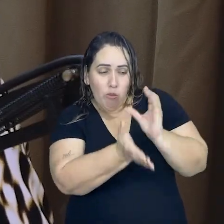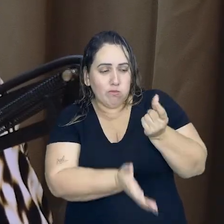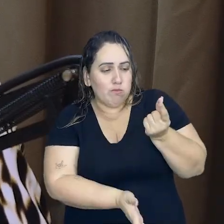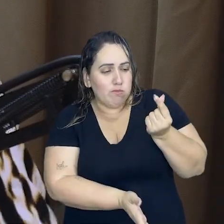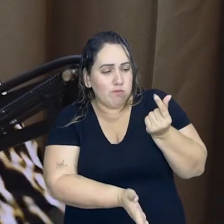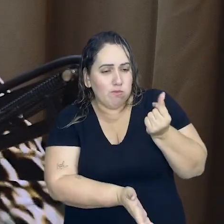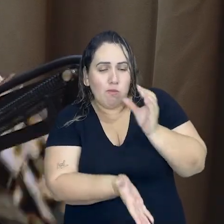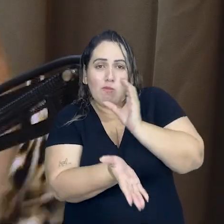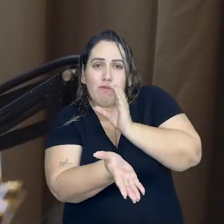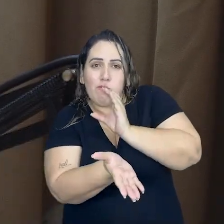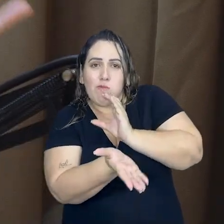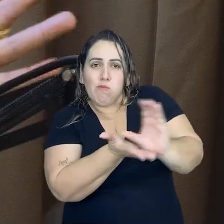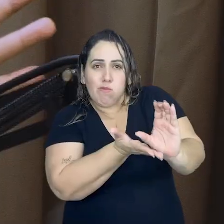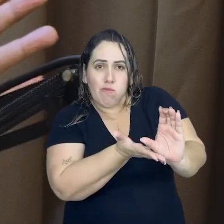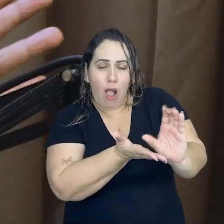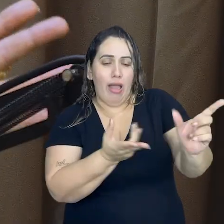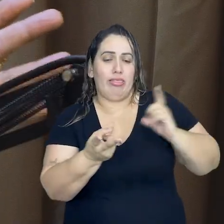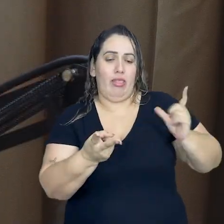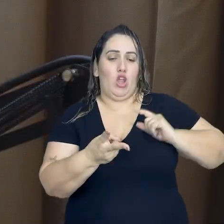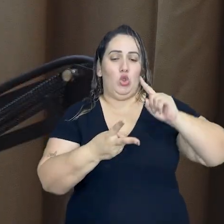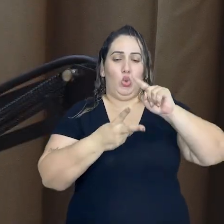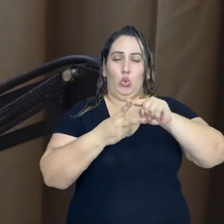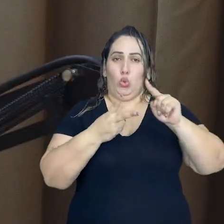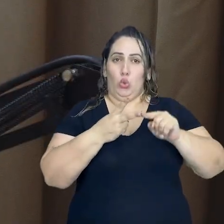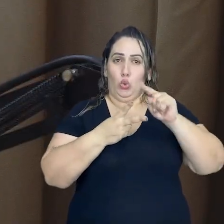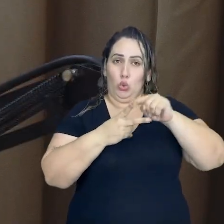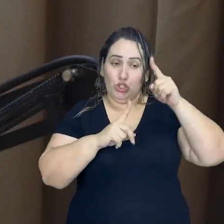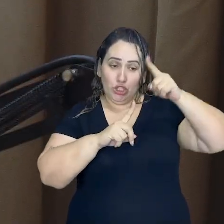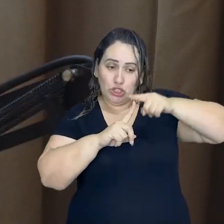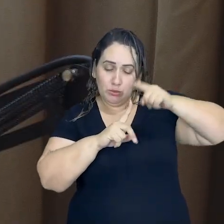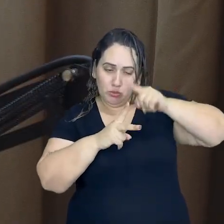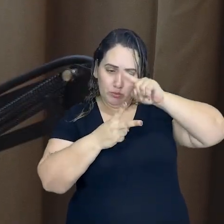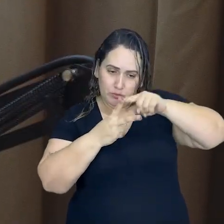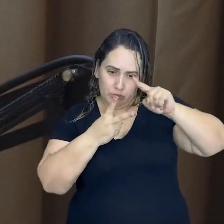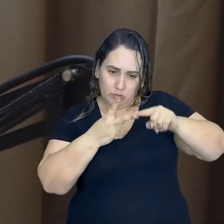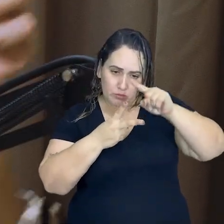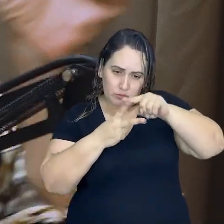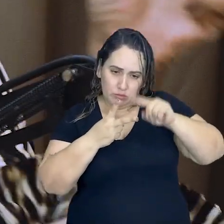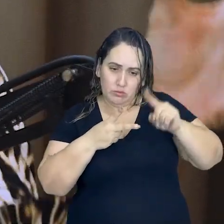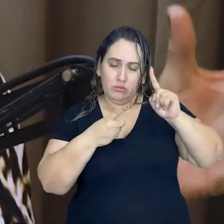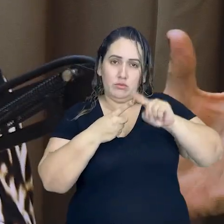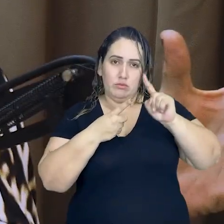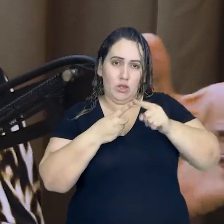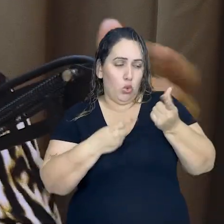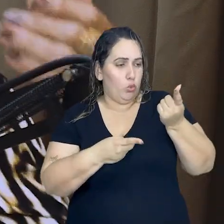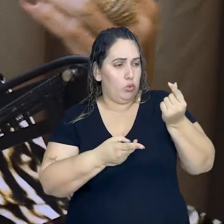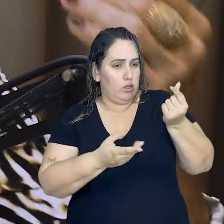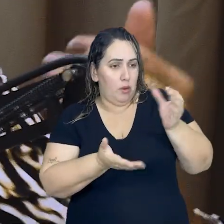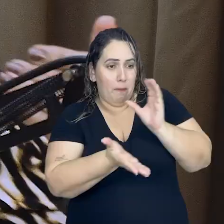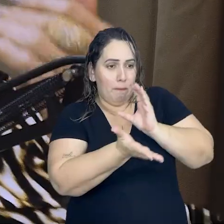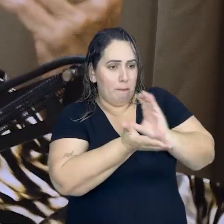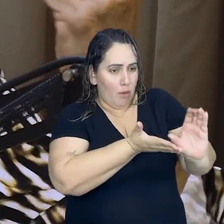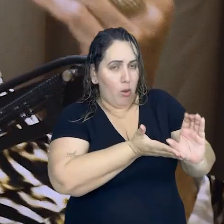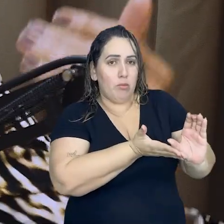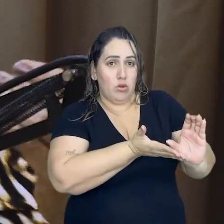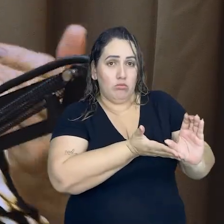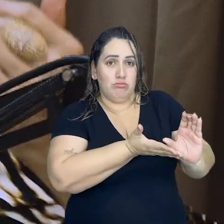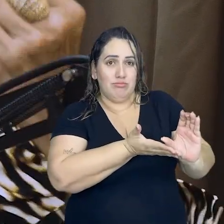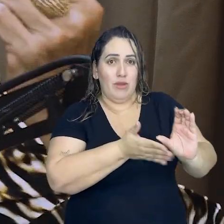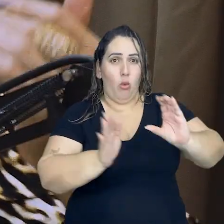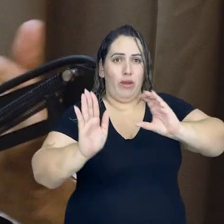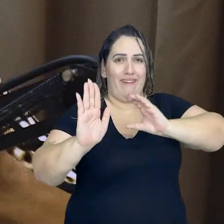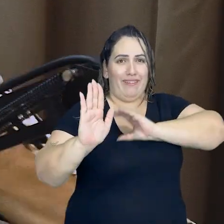para a campanha. Temos que fazer uma distinção entre aquele destinado ao fomento, né,